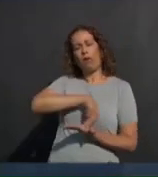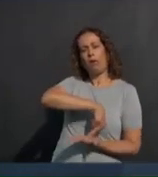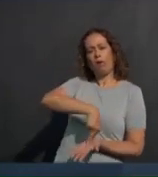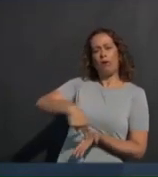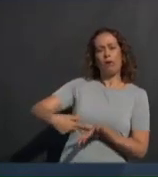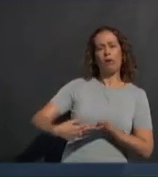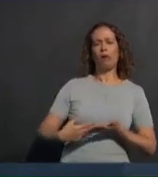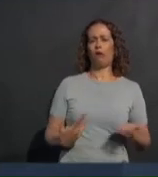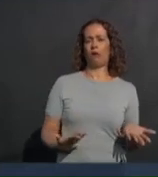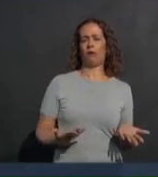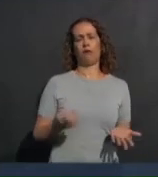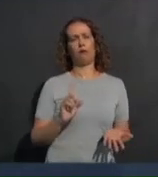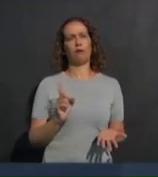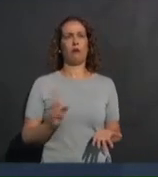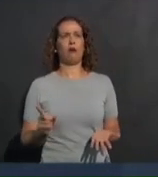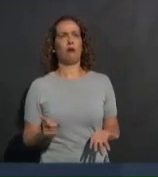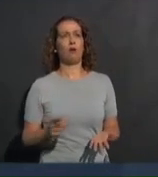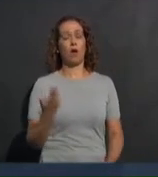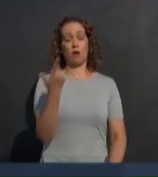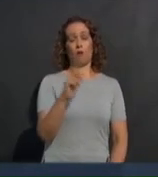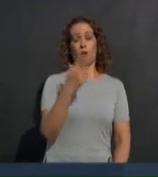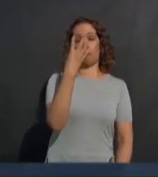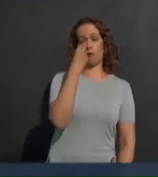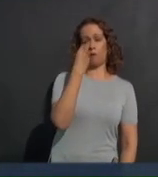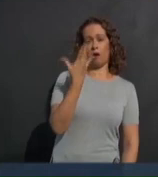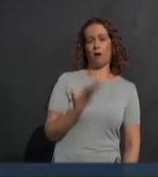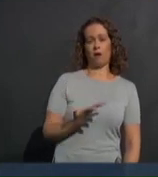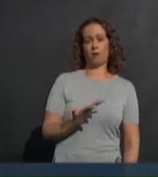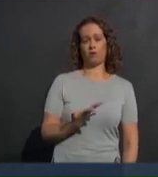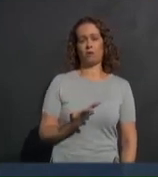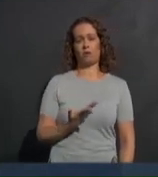Olha isso aqui. A preocupação.